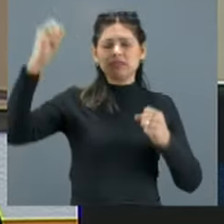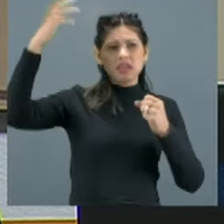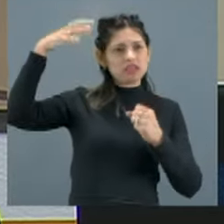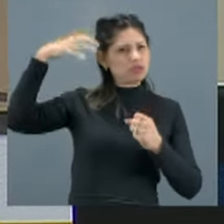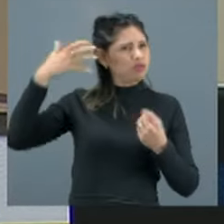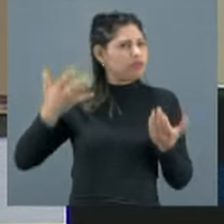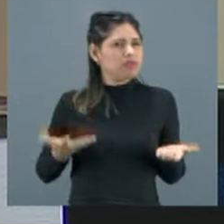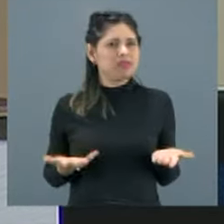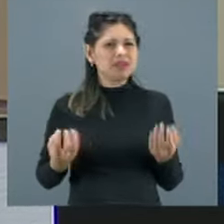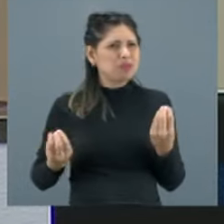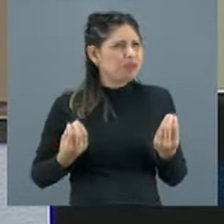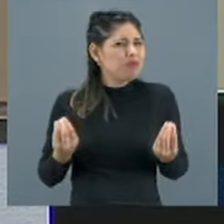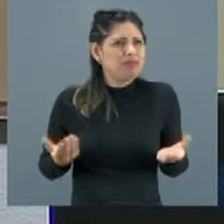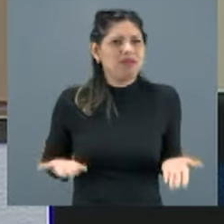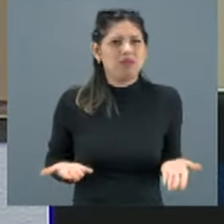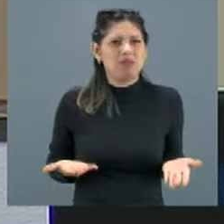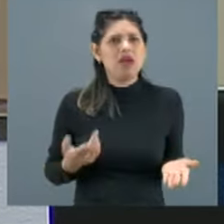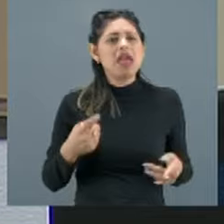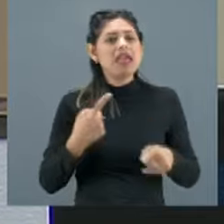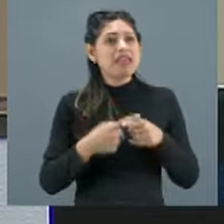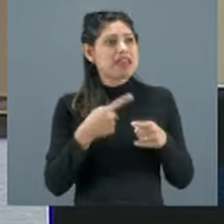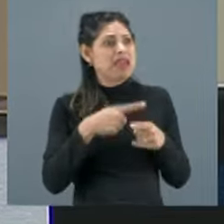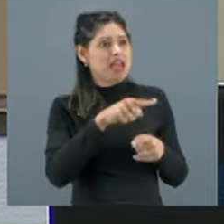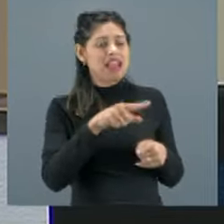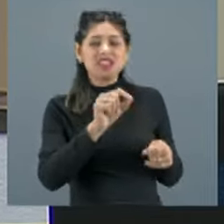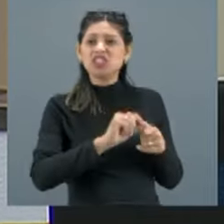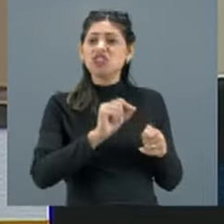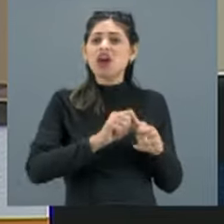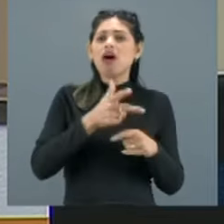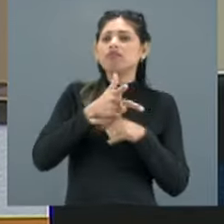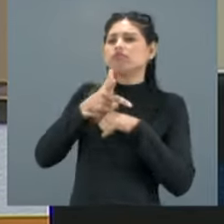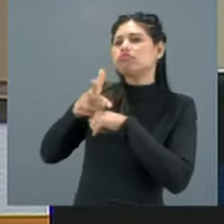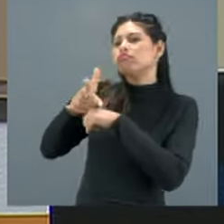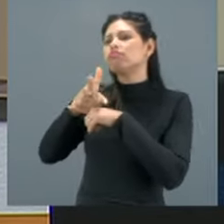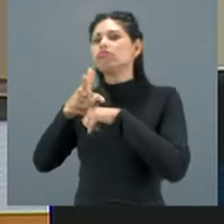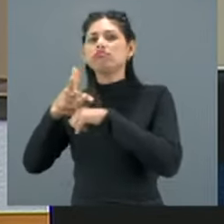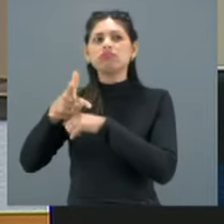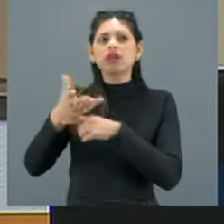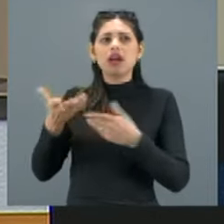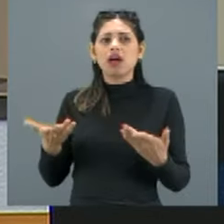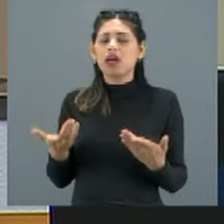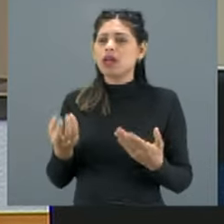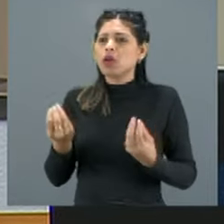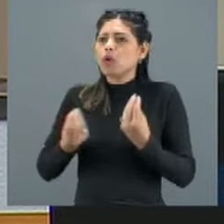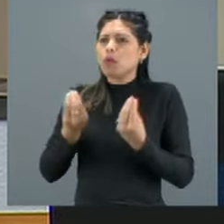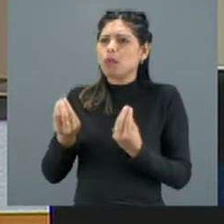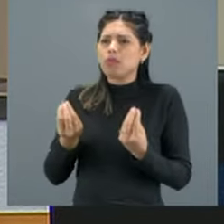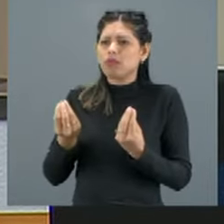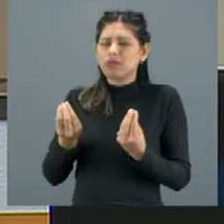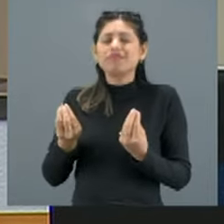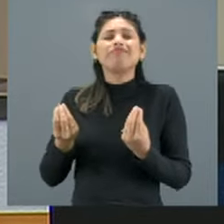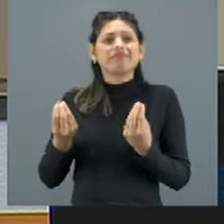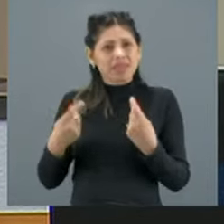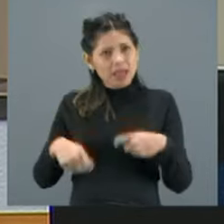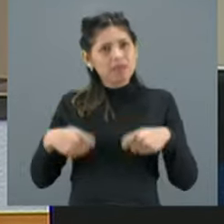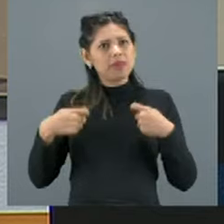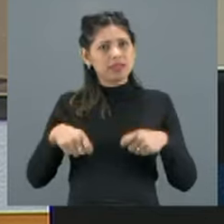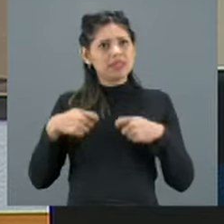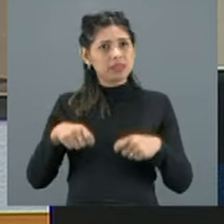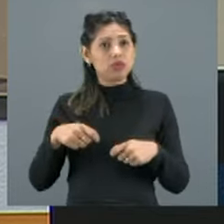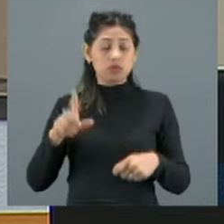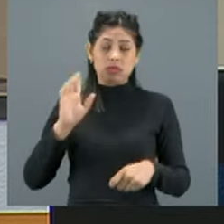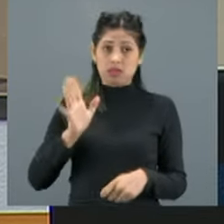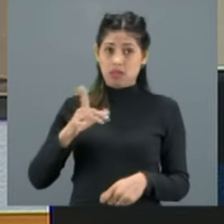ouvir deles, dos caciques, as coisas que nós ouvimos dos outros caciques, que é aquilo que a gente está dizendo Brasil afora. Há dias atrás eu